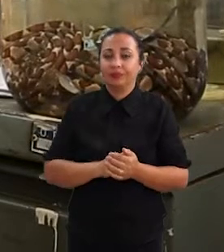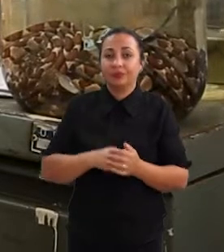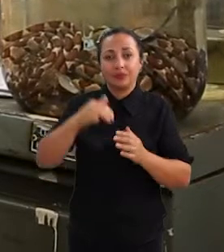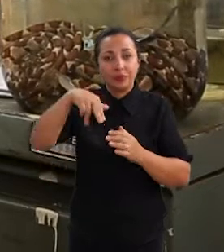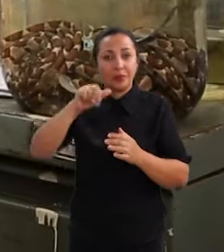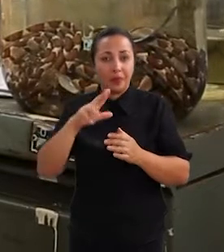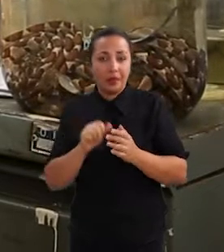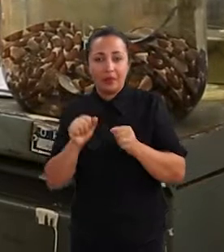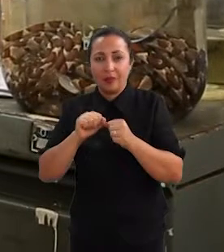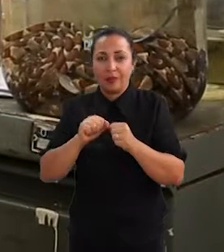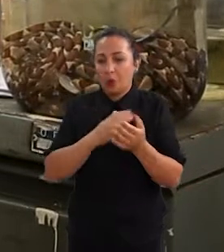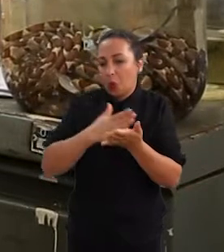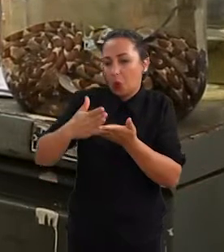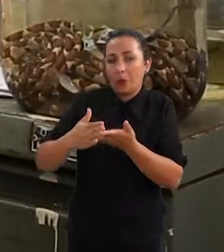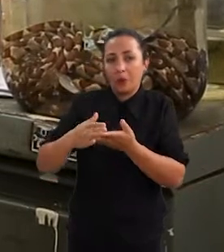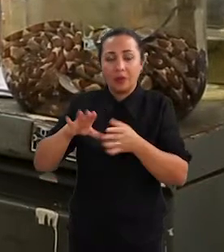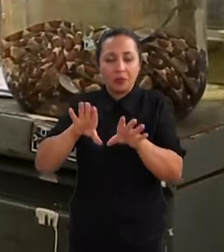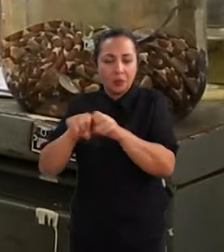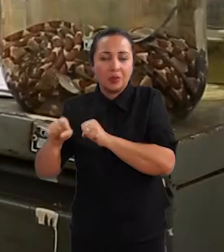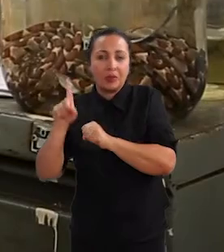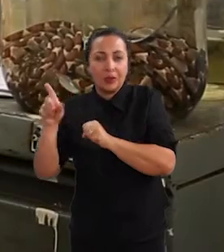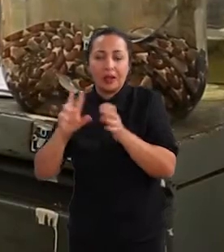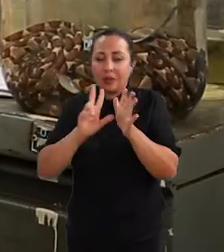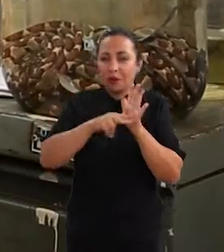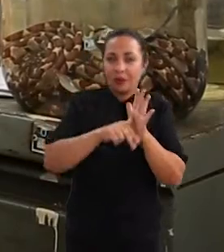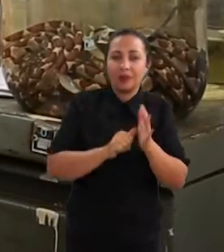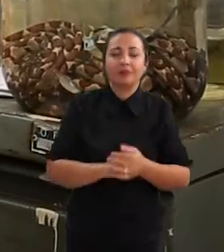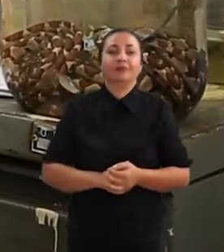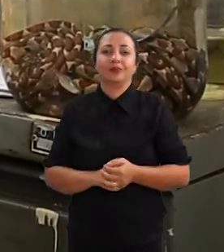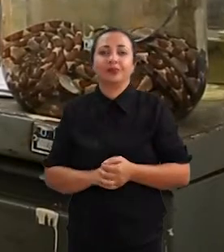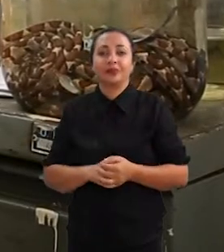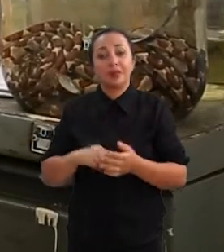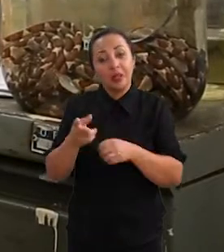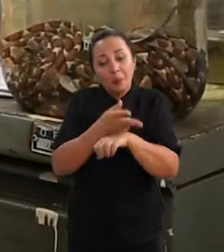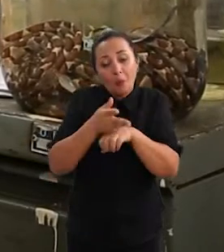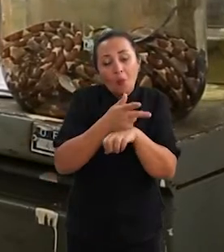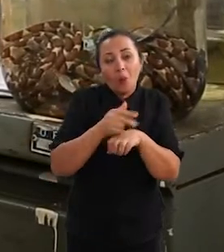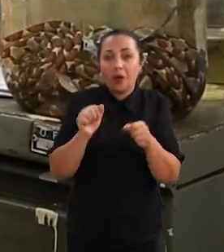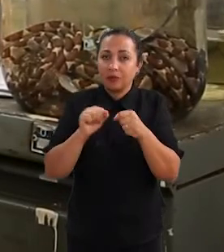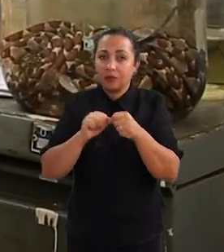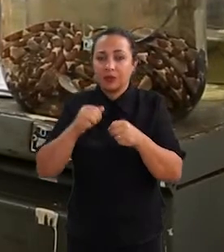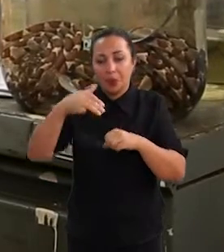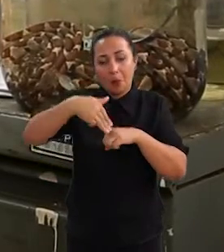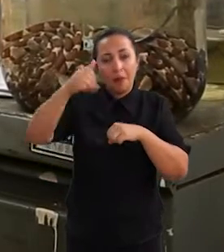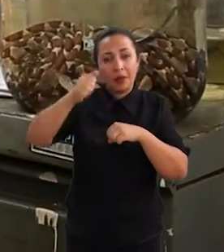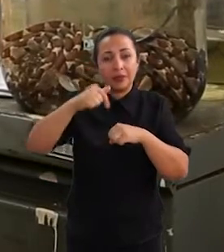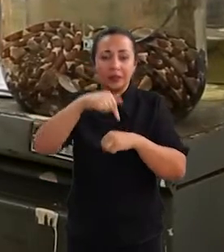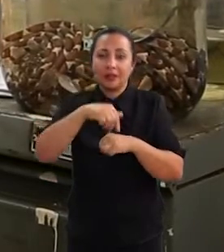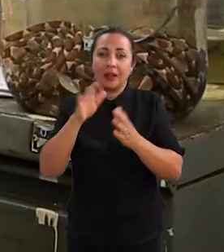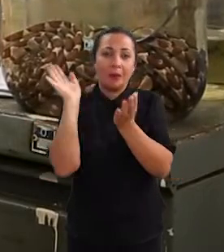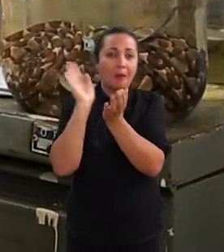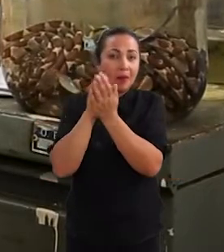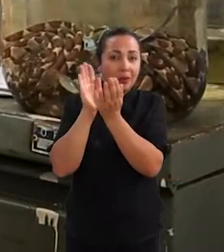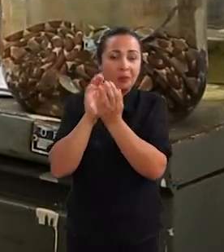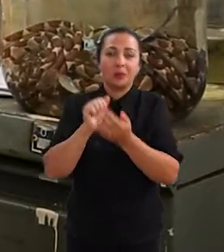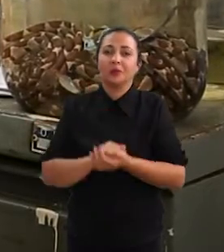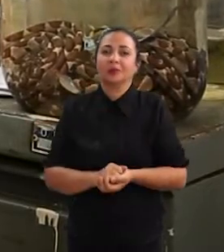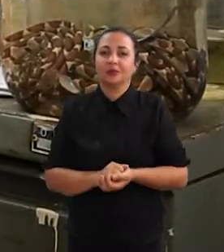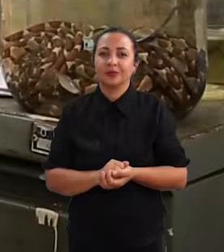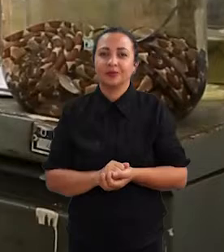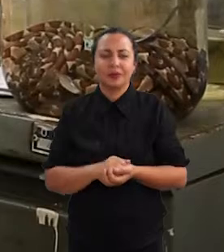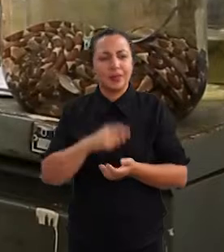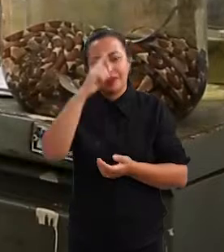iniciação científica na UFAL, na Federal do Alagoas, e me procurou para vir fazer um mestrado aqui em Pernambuco. Uma